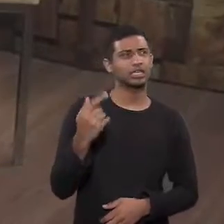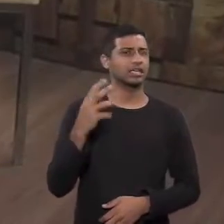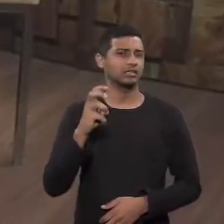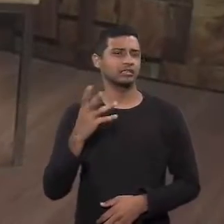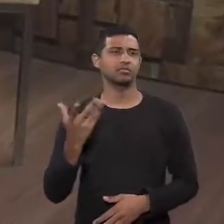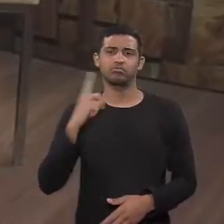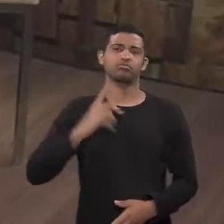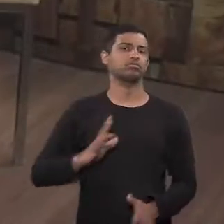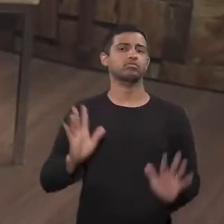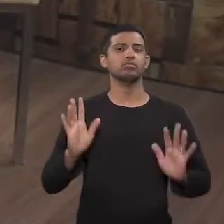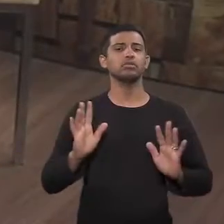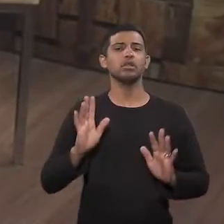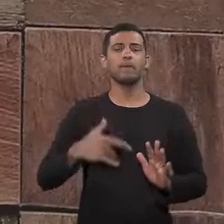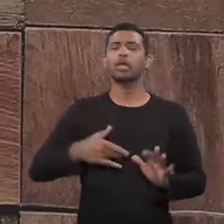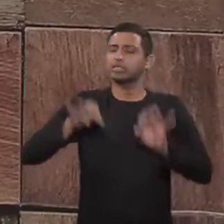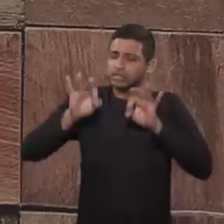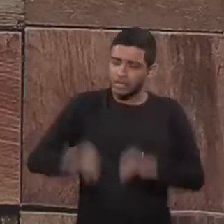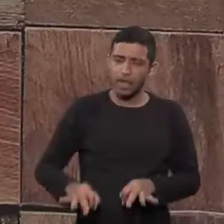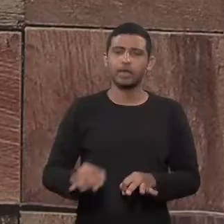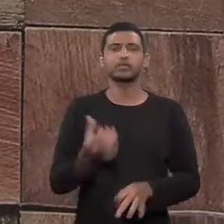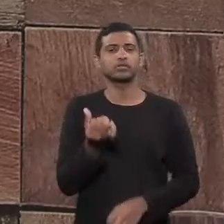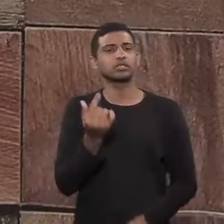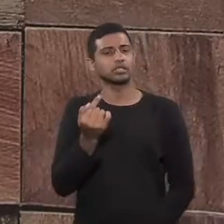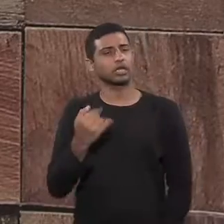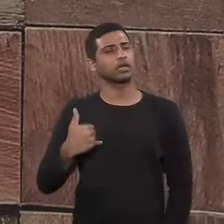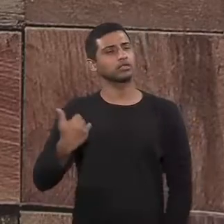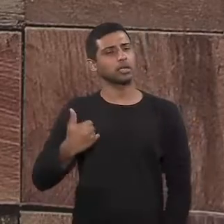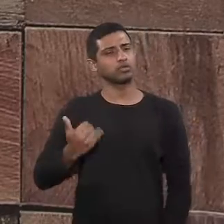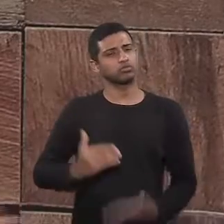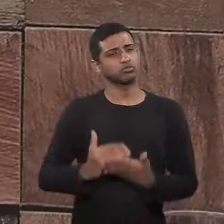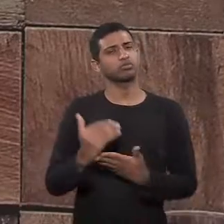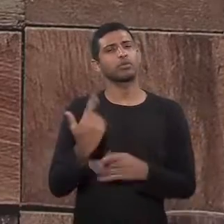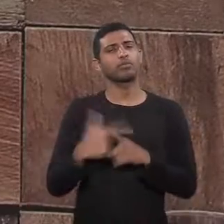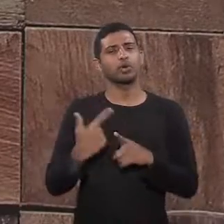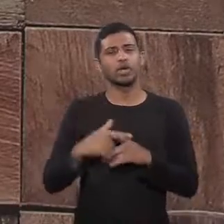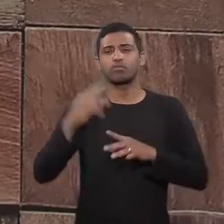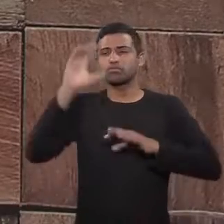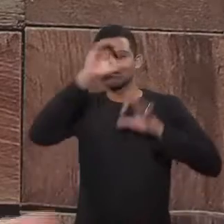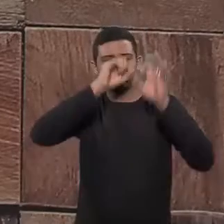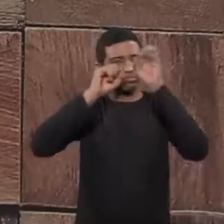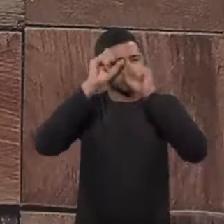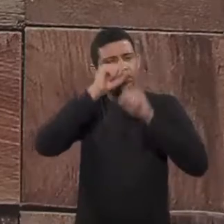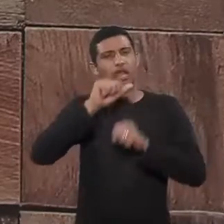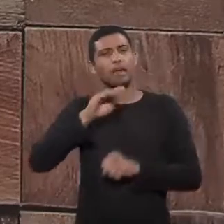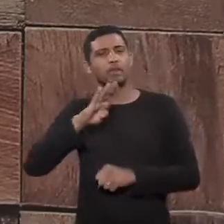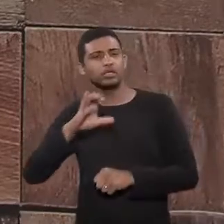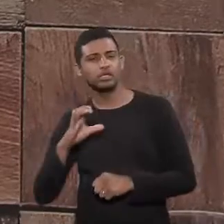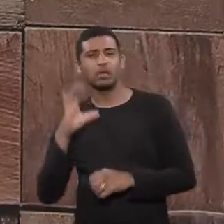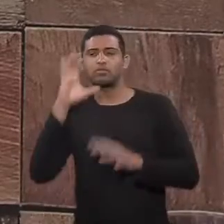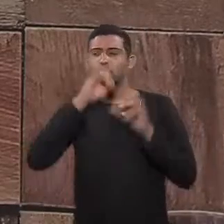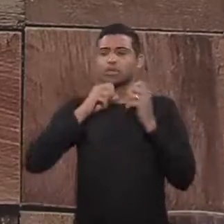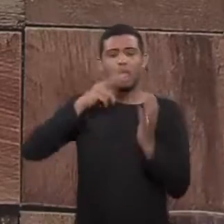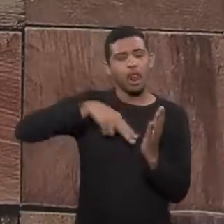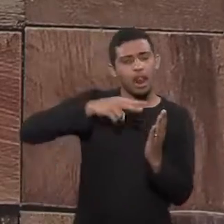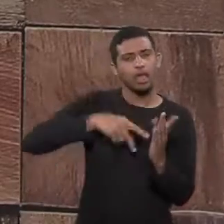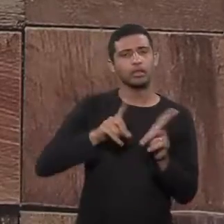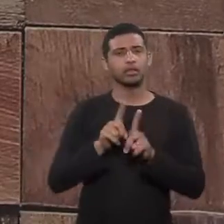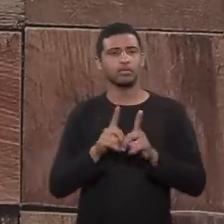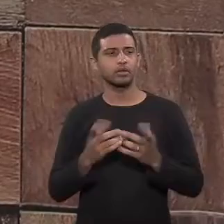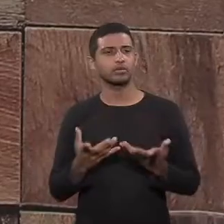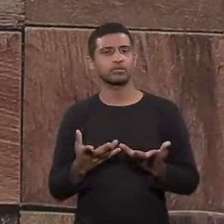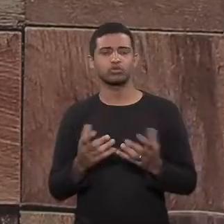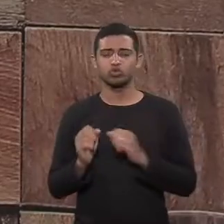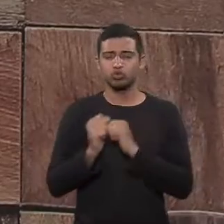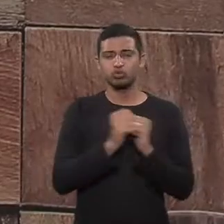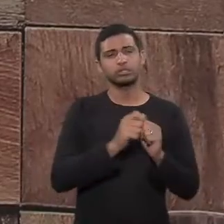né? Mas eu acho que sim, é o ideal, porque ali vai acompanhando junto com a alfabetização da criança, né? Mas